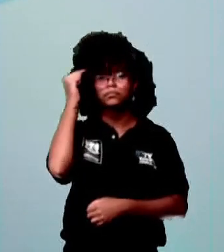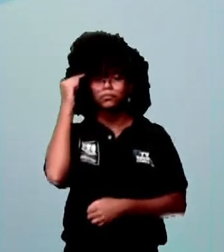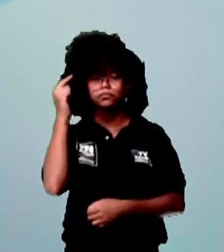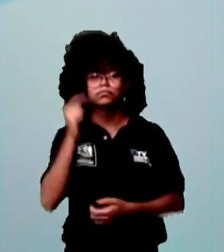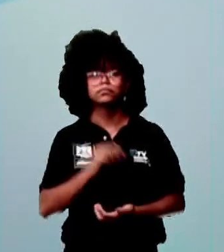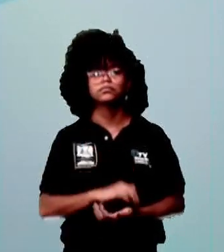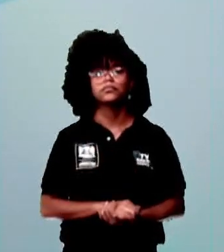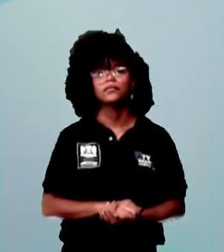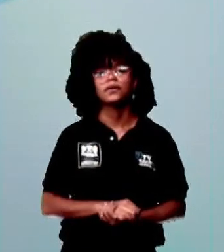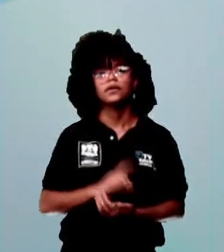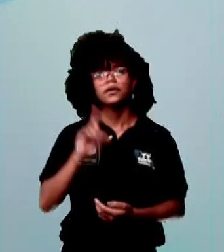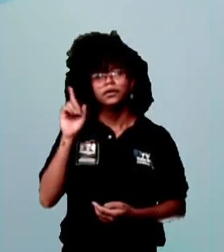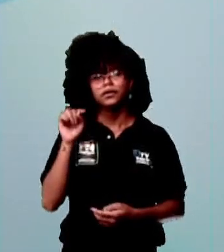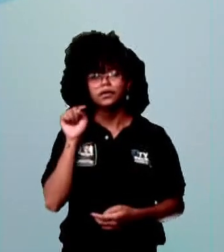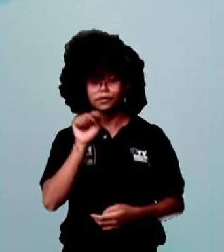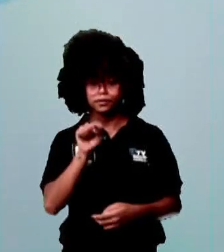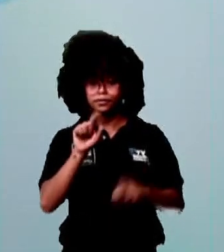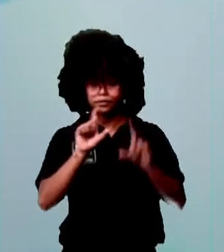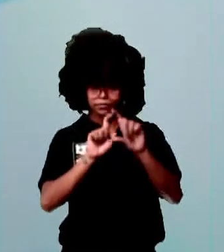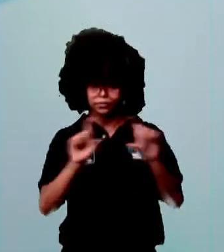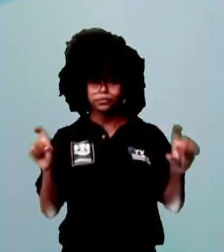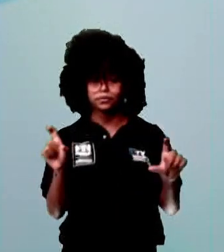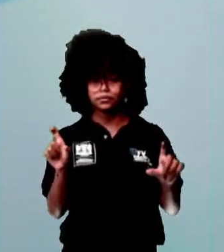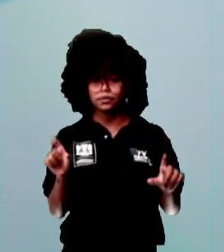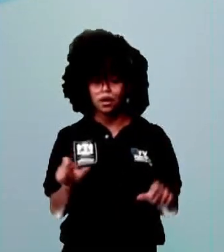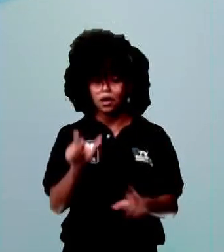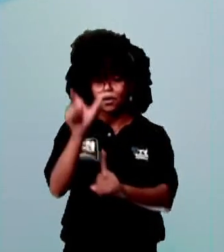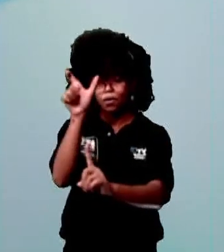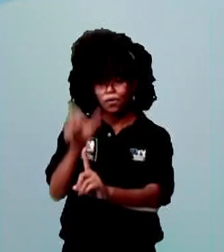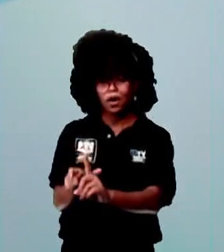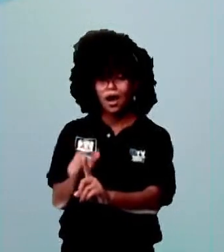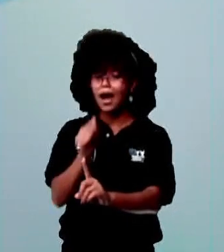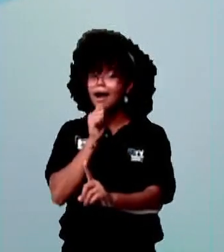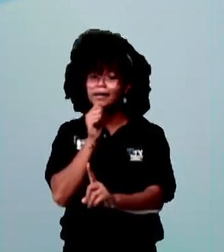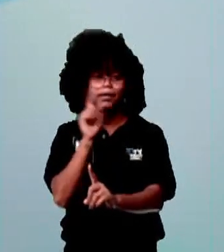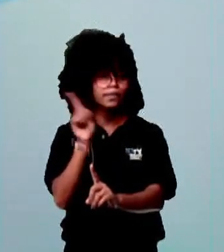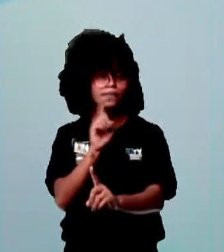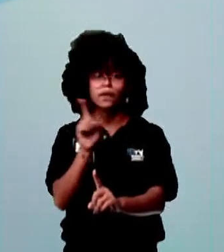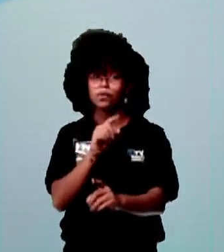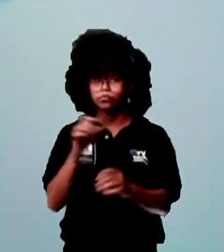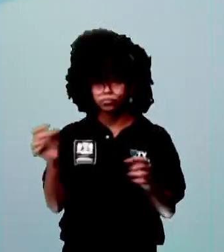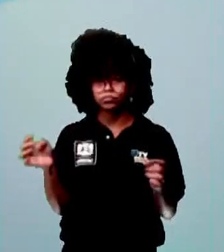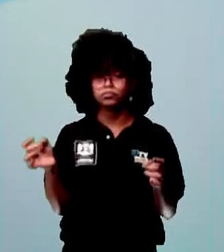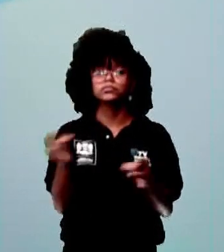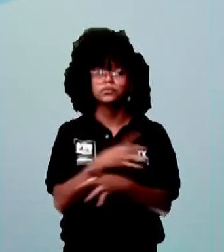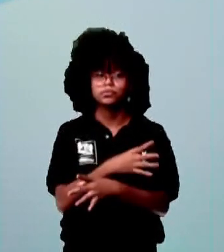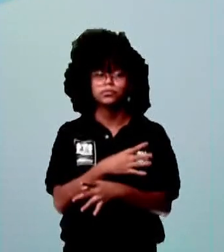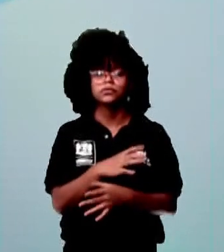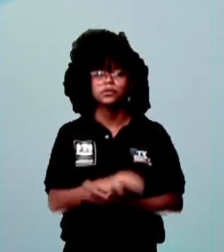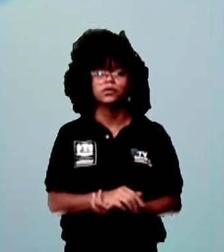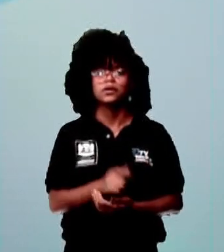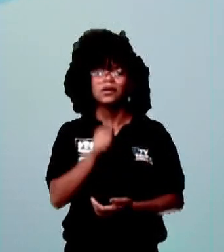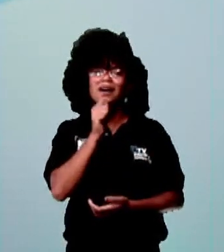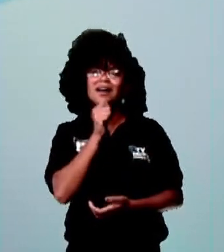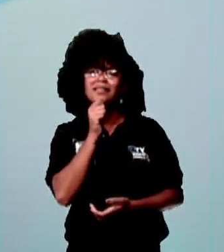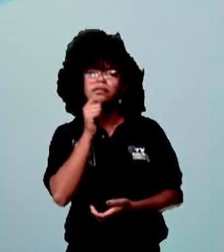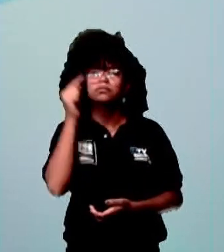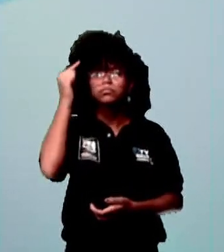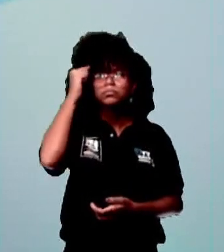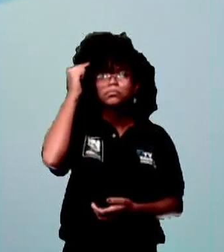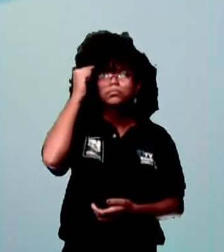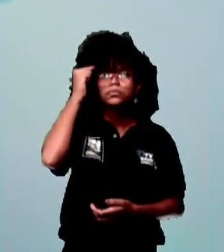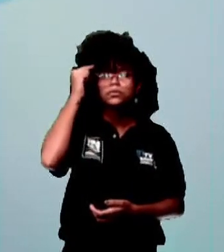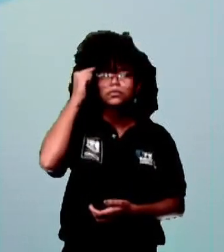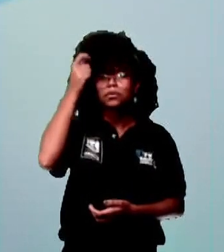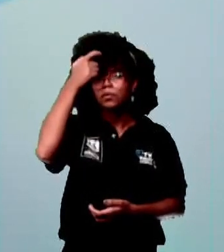conclusão, que é o caso dessa nossa tirinha aí. A Mônica ela ainda não concluiu, ela ainda está em conclusão. Esse pensamento dela, esse